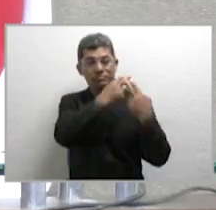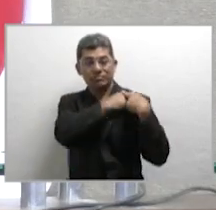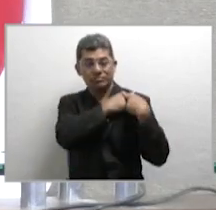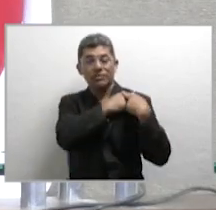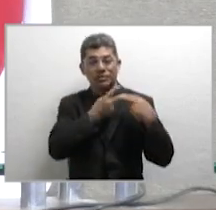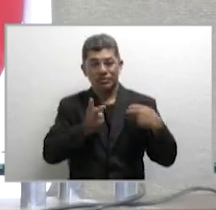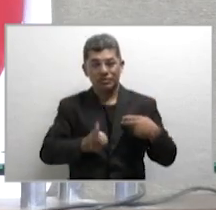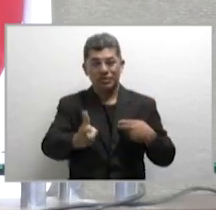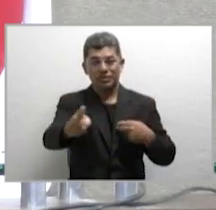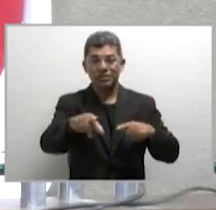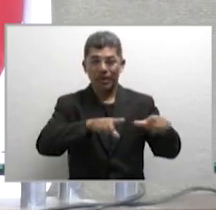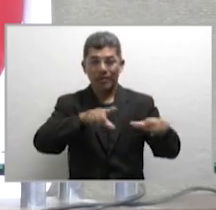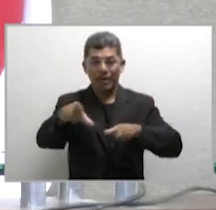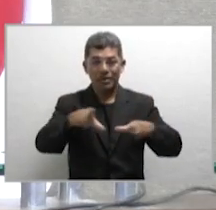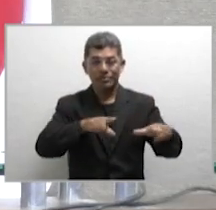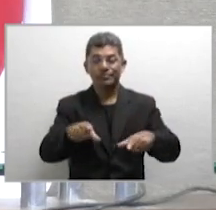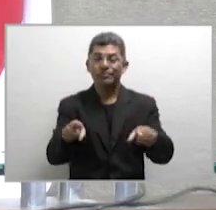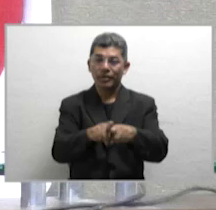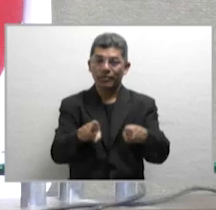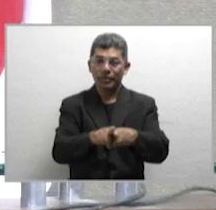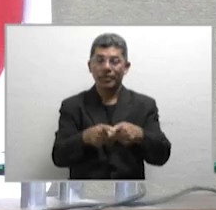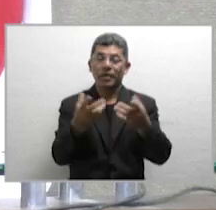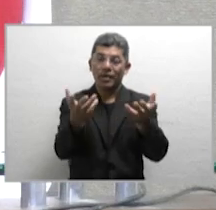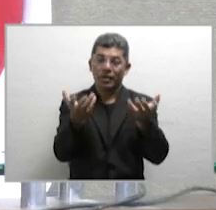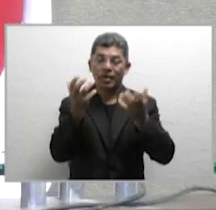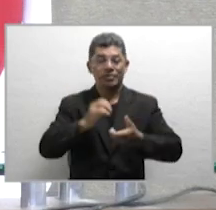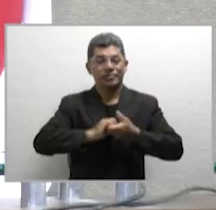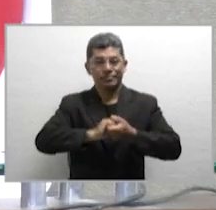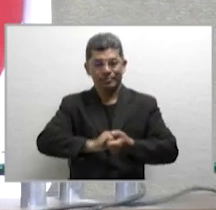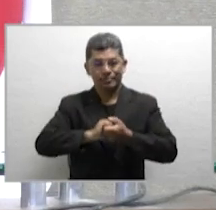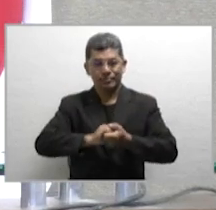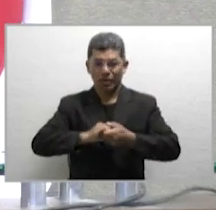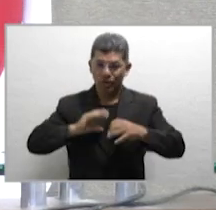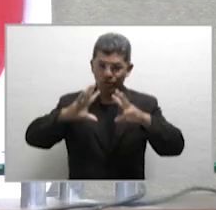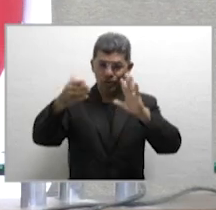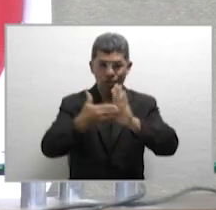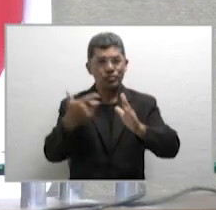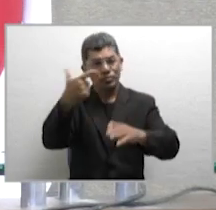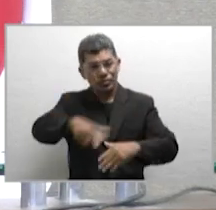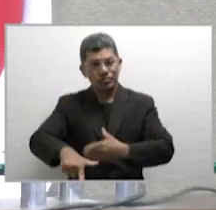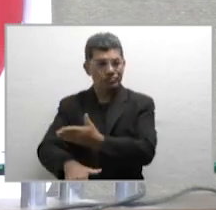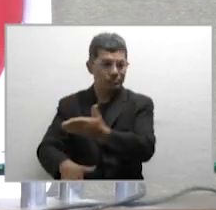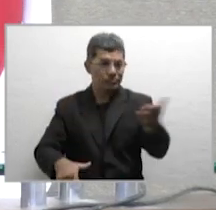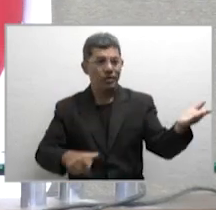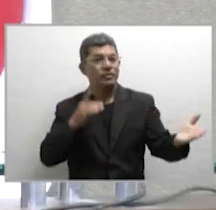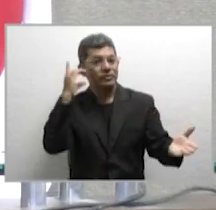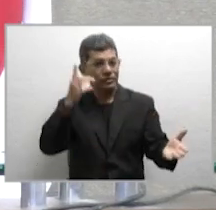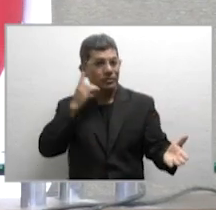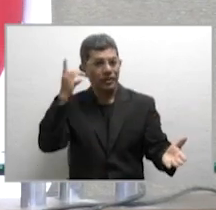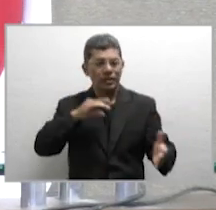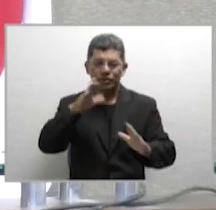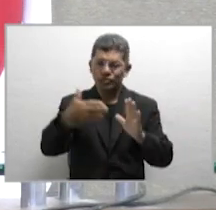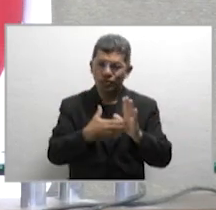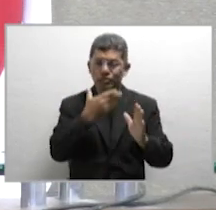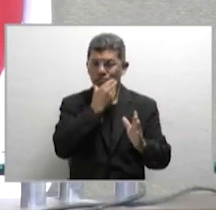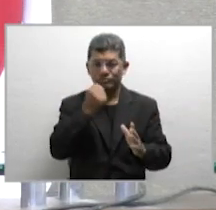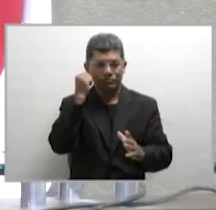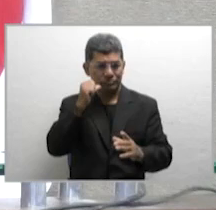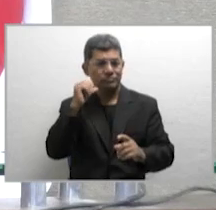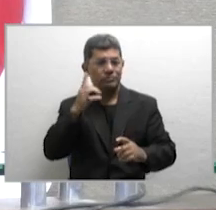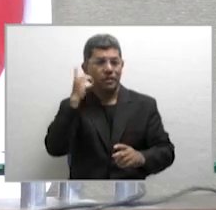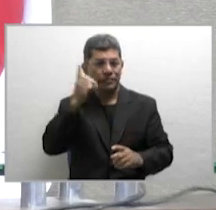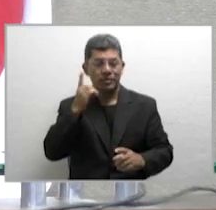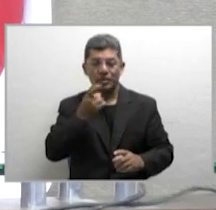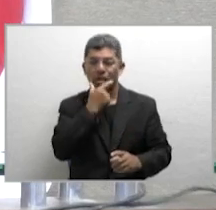dar continuidade. De tal forma que eu quero aqui cumprimentar a todos novamente, a todos os deputados, a todas as deputadas, os